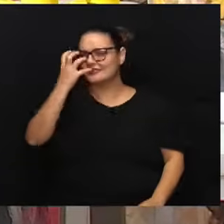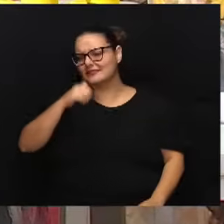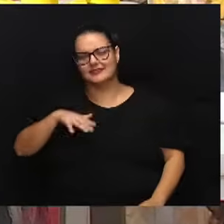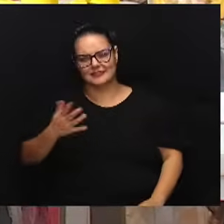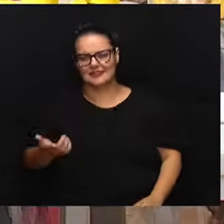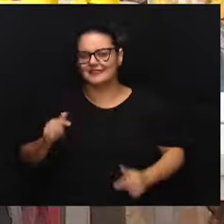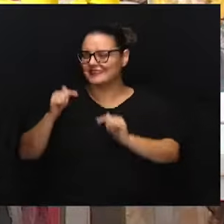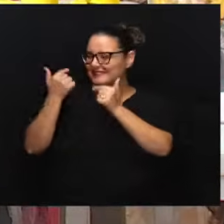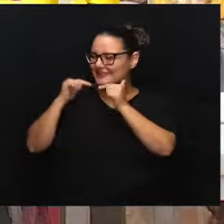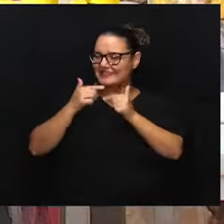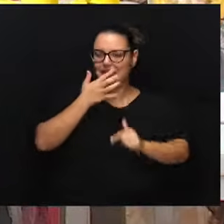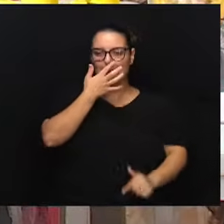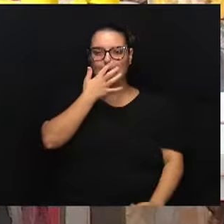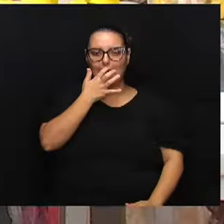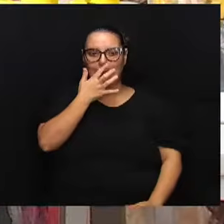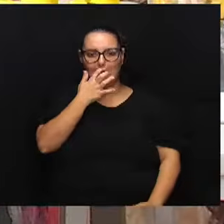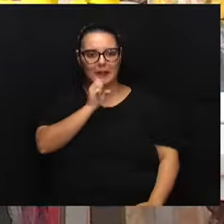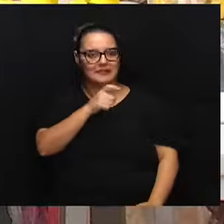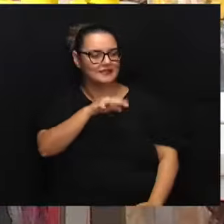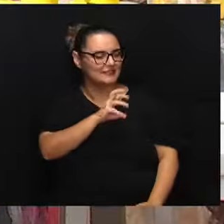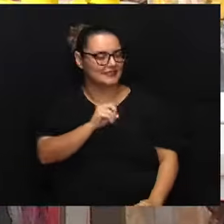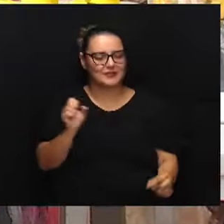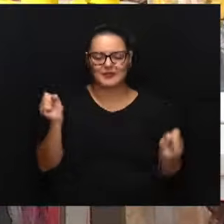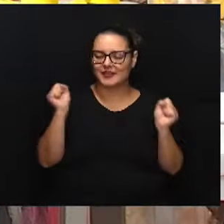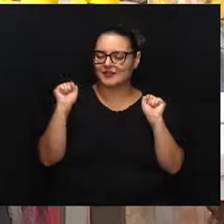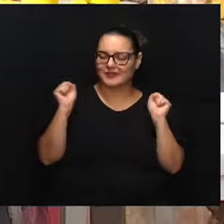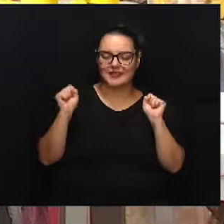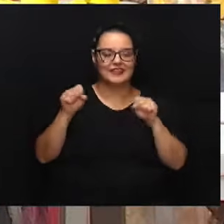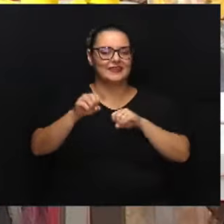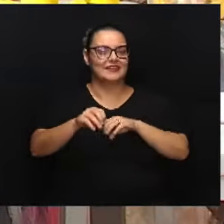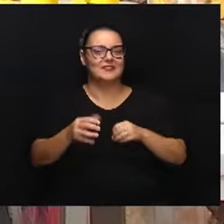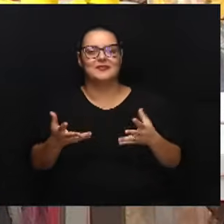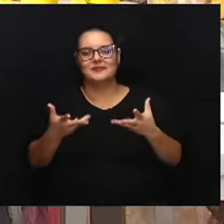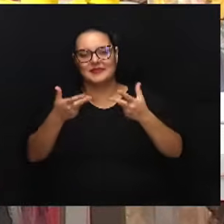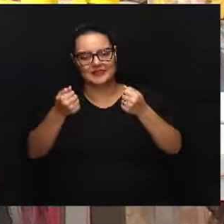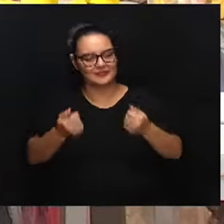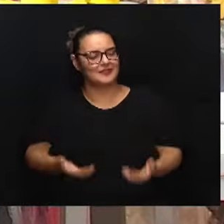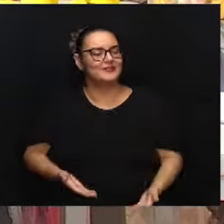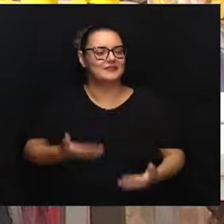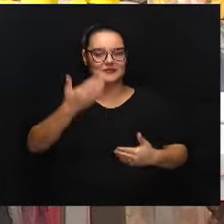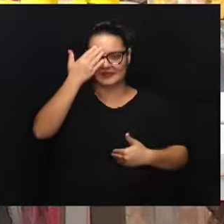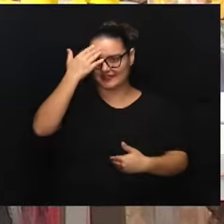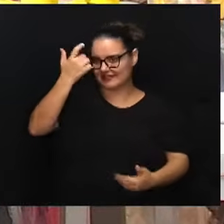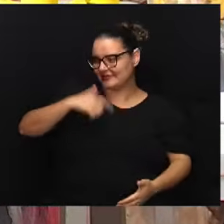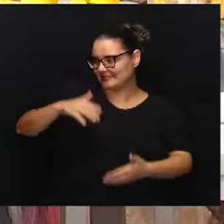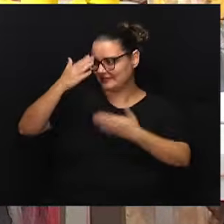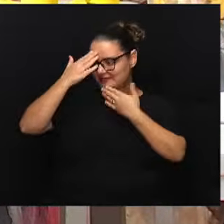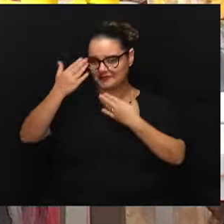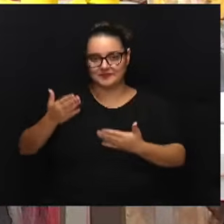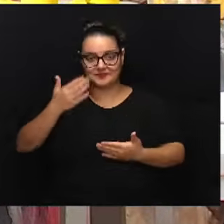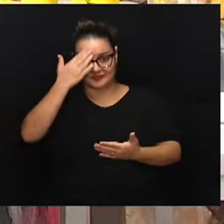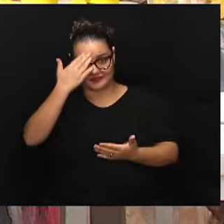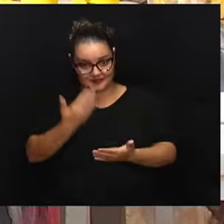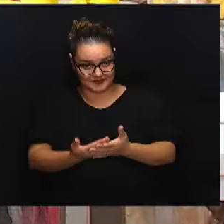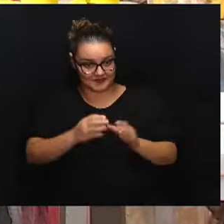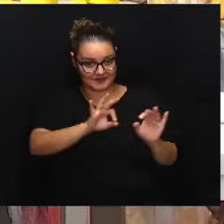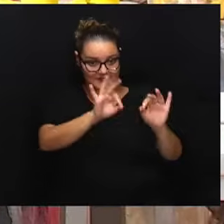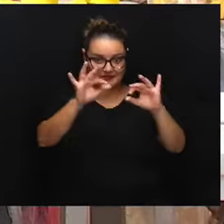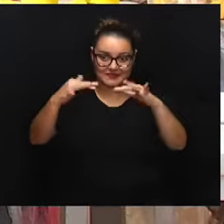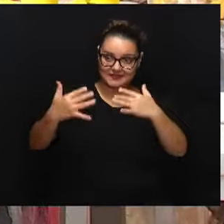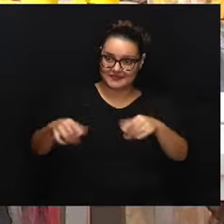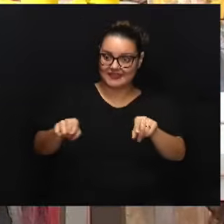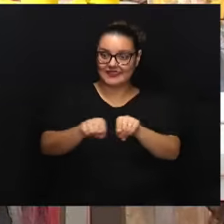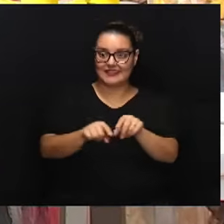demais. Sandro, eu amei a aula de hoje, foi mágica, muito obrigada. Eu que agradeço. Eu acredito que os nossos telespectadores